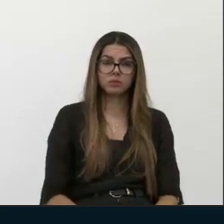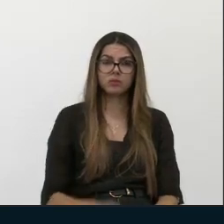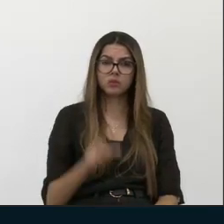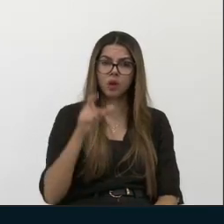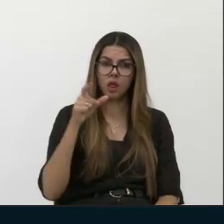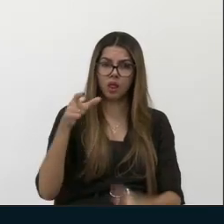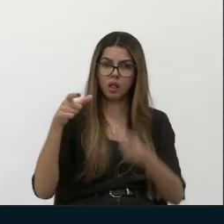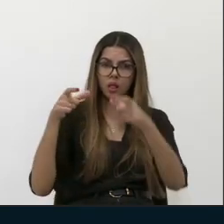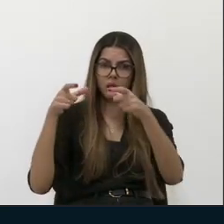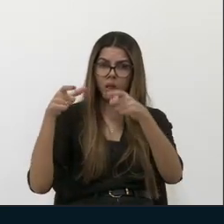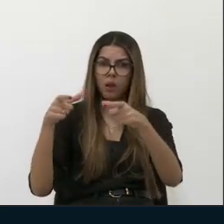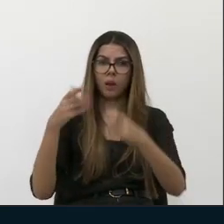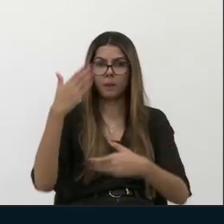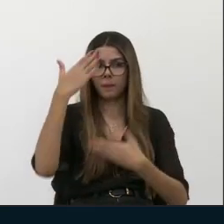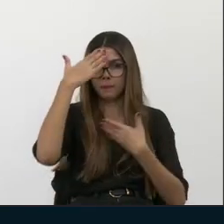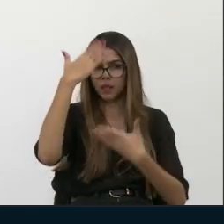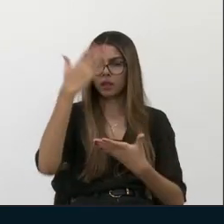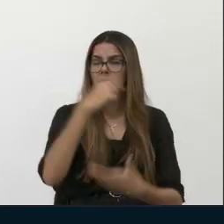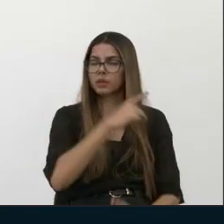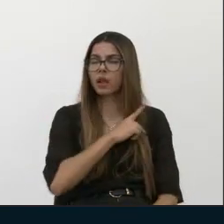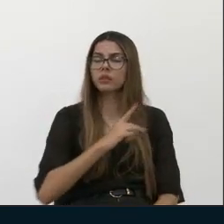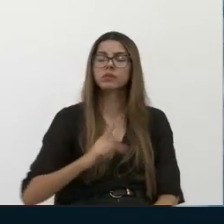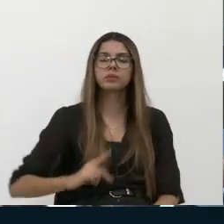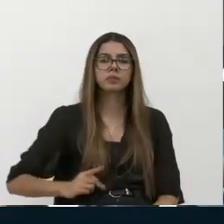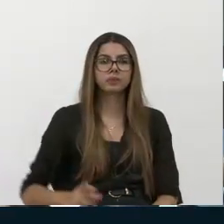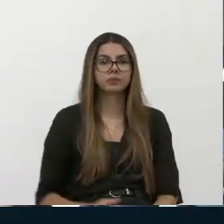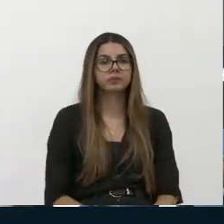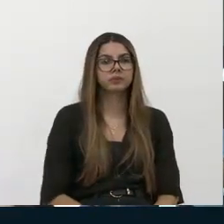que tiraram. Muito obrigada, senhor presidente.